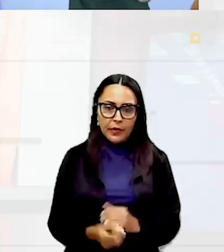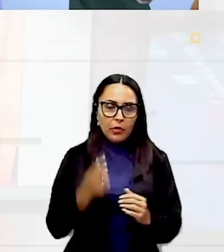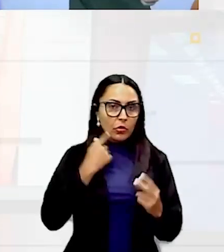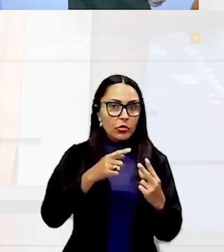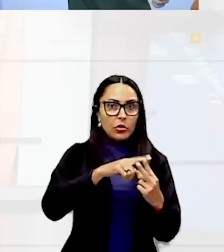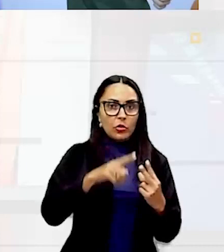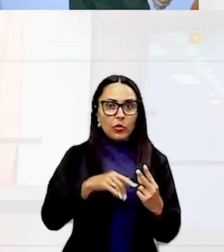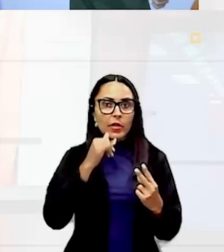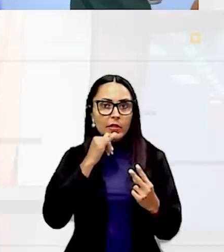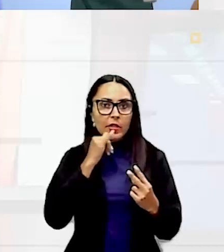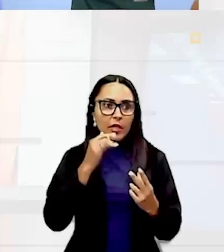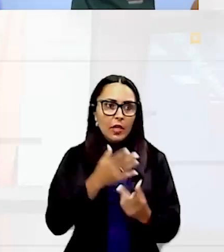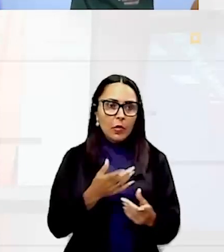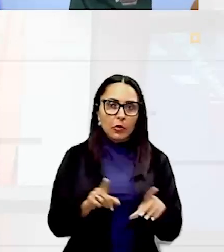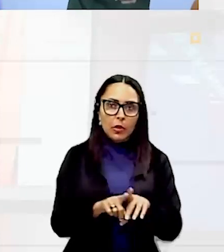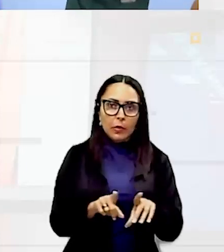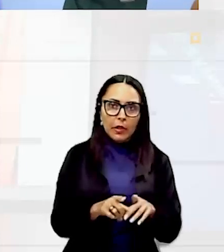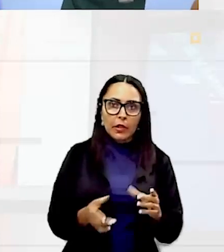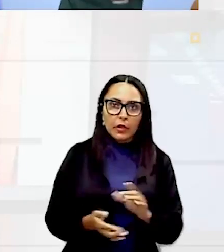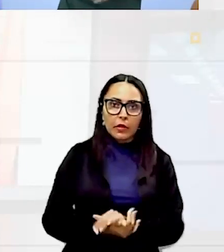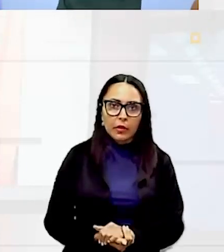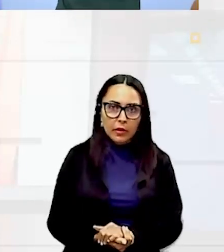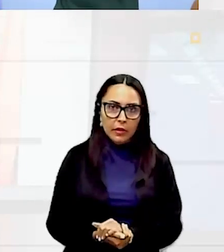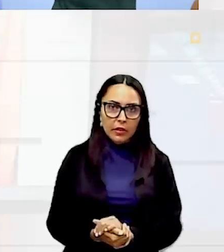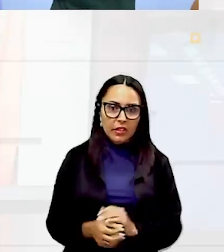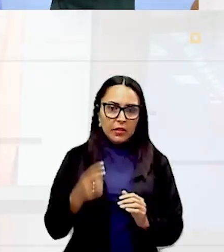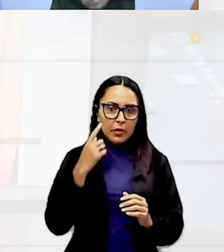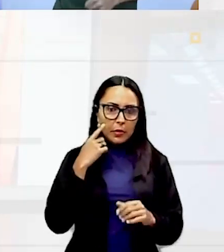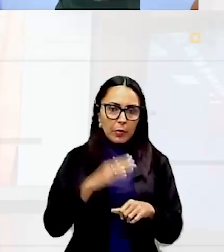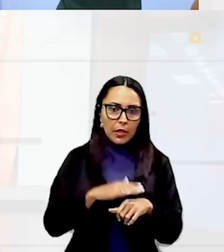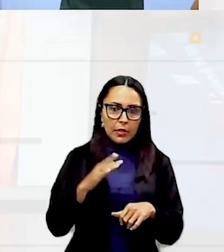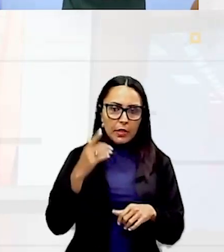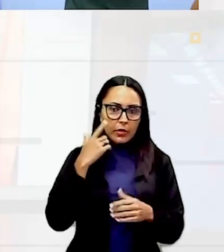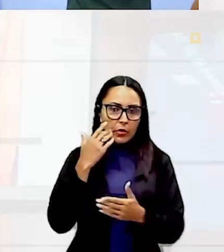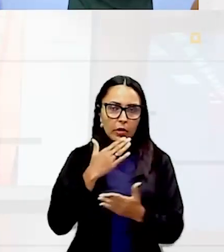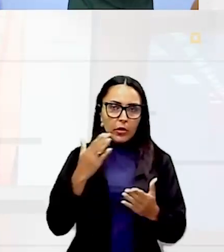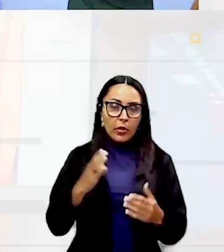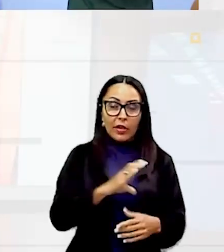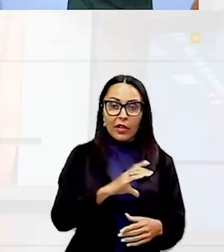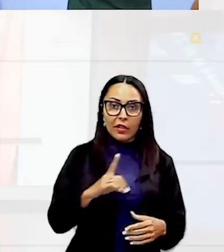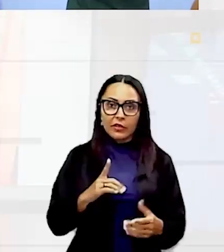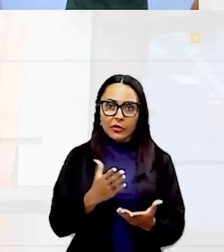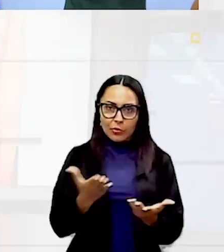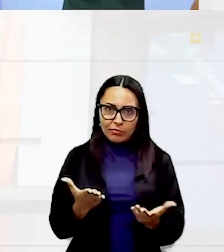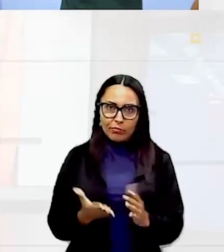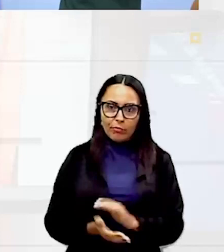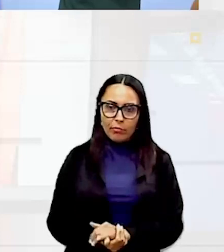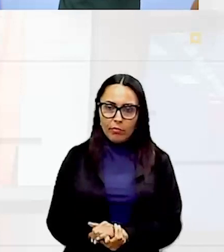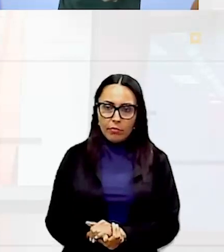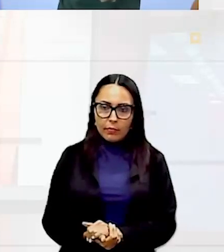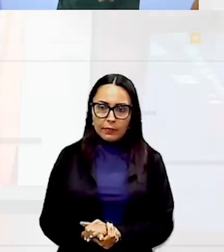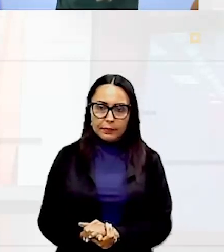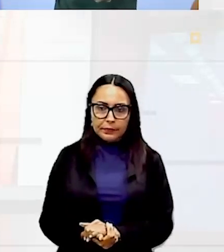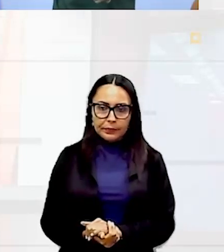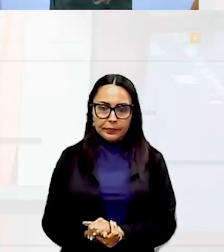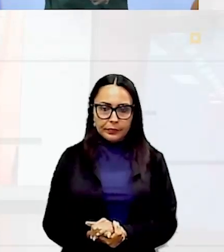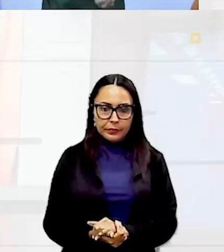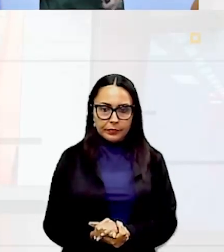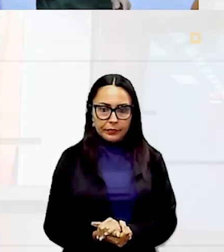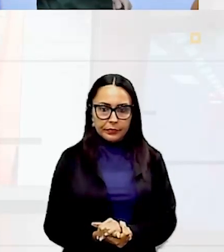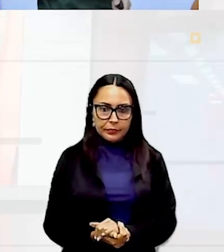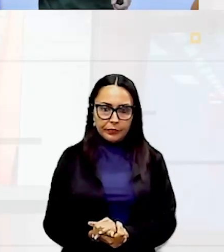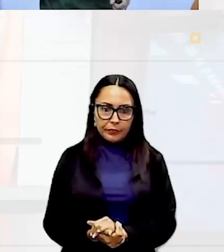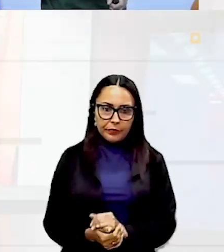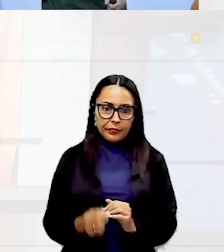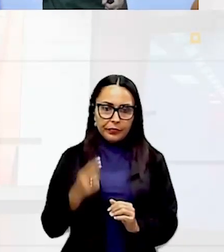trouxe dois exemplos, eu trouxe um clássico e um mais recente. O clássico, eu resolvi trazer